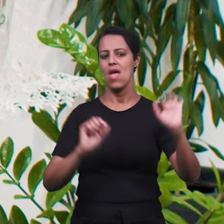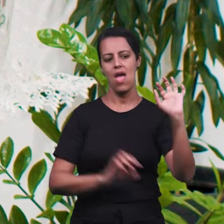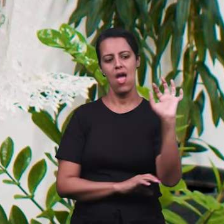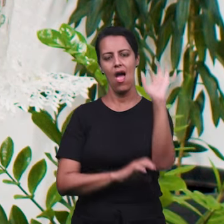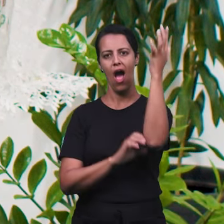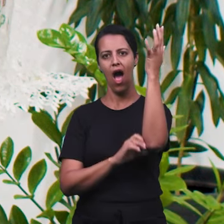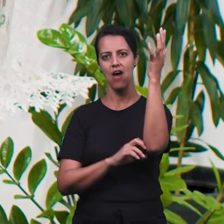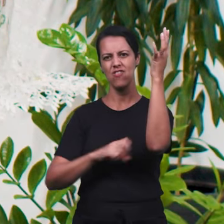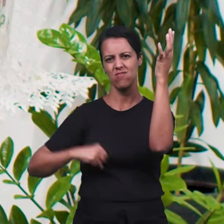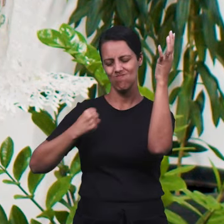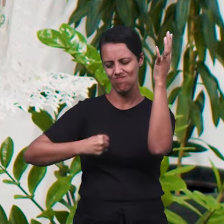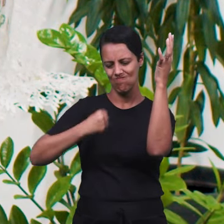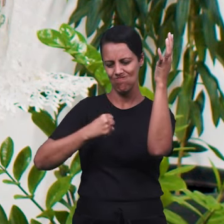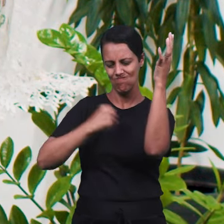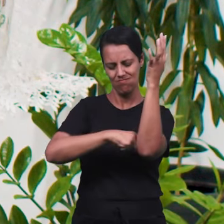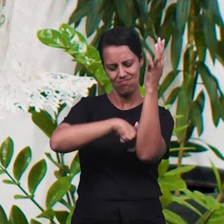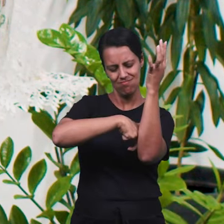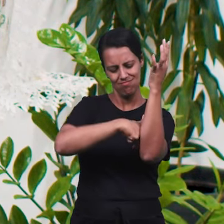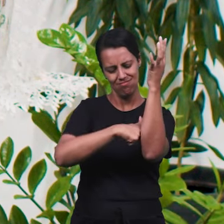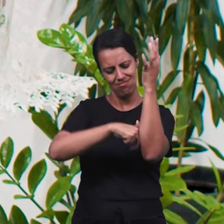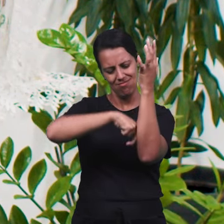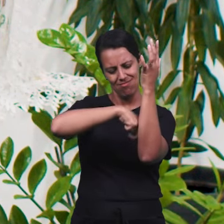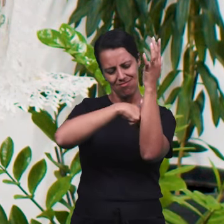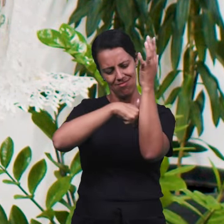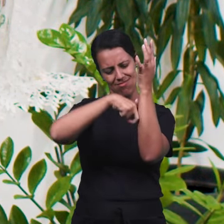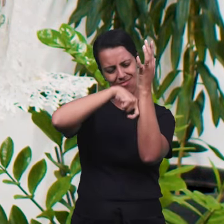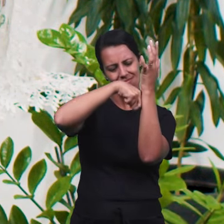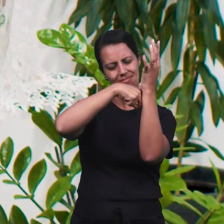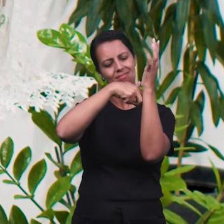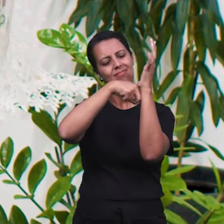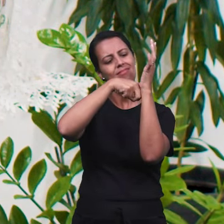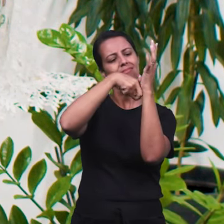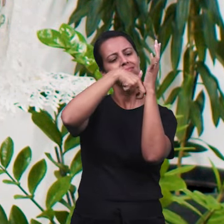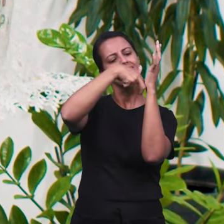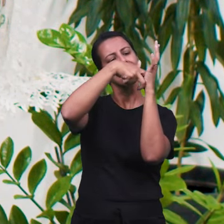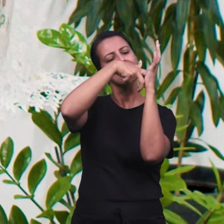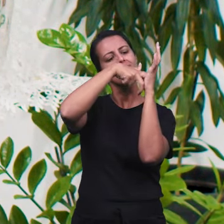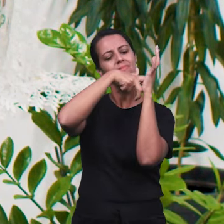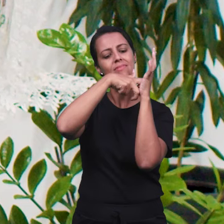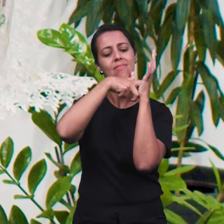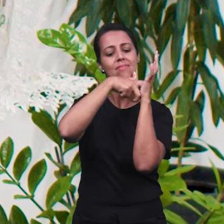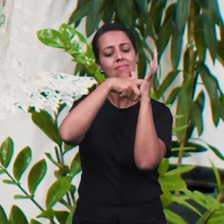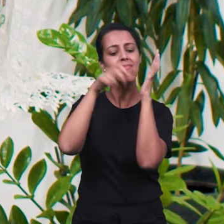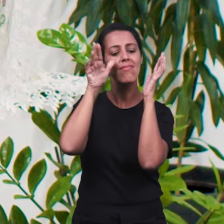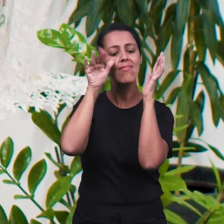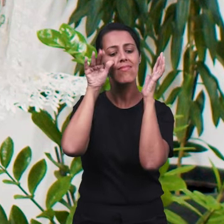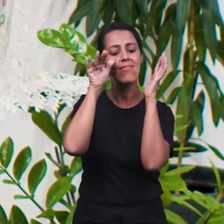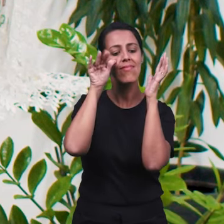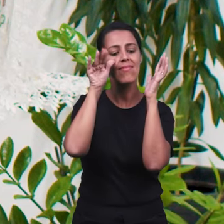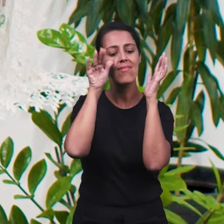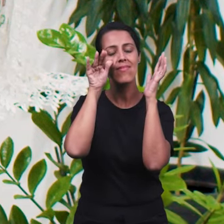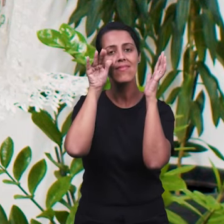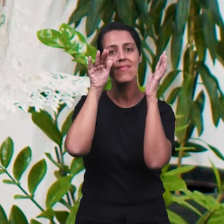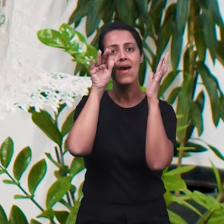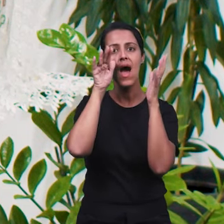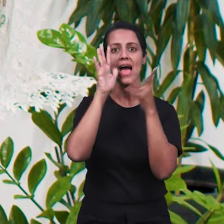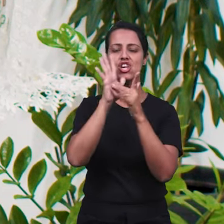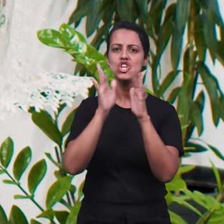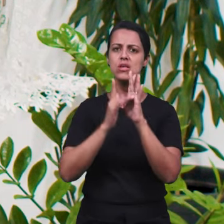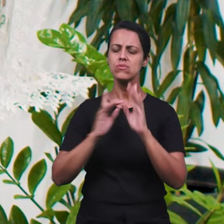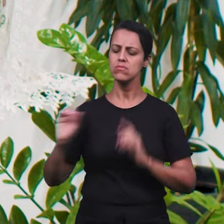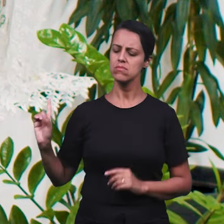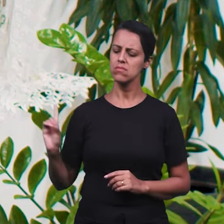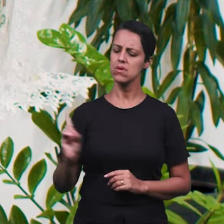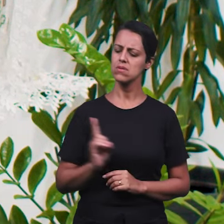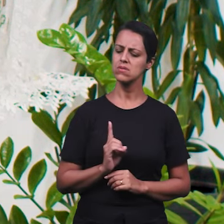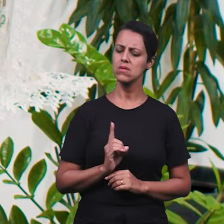árvore para ver o local que o Senhor Jesus passava e Jesus quando passou ali olhou para cima e viu Zaqueu e